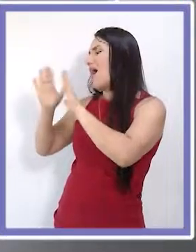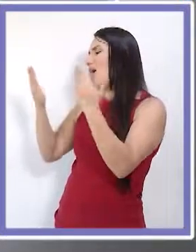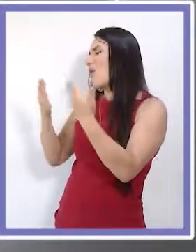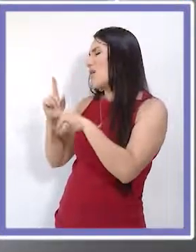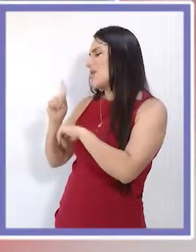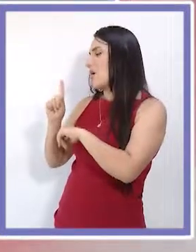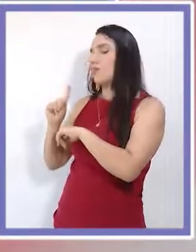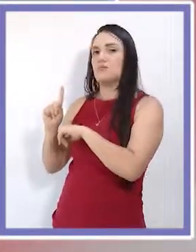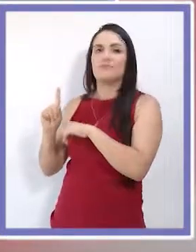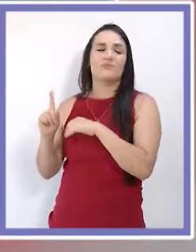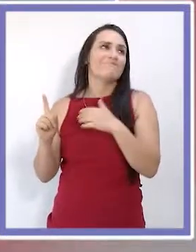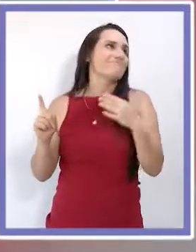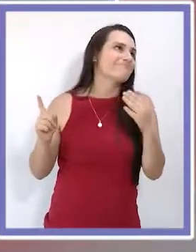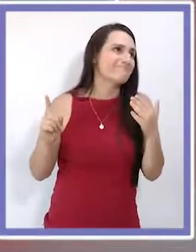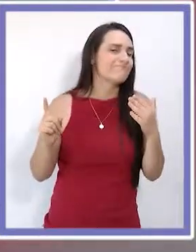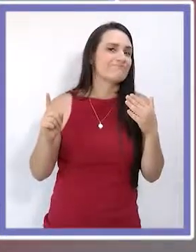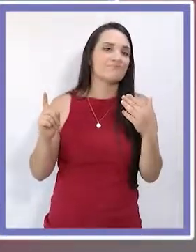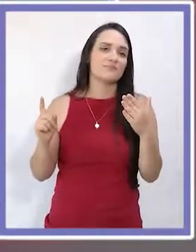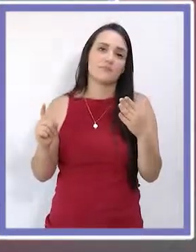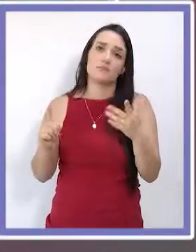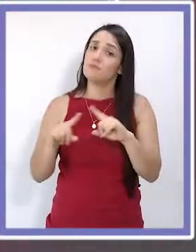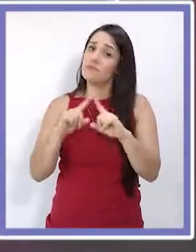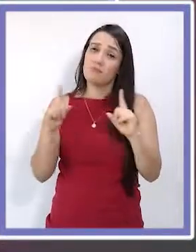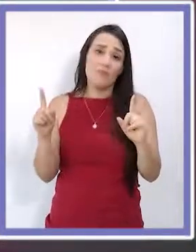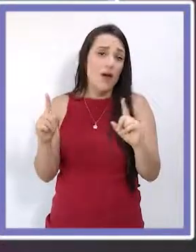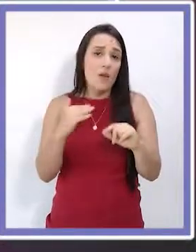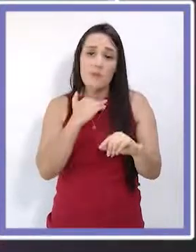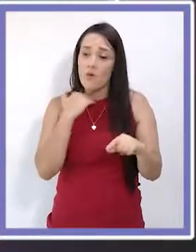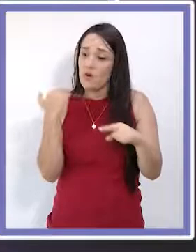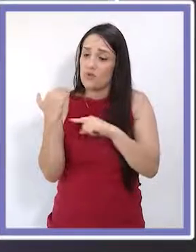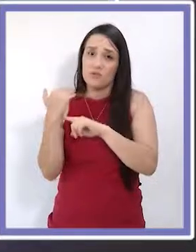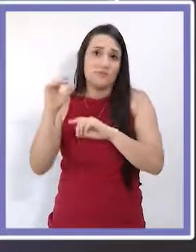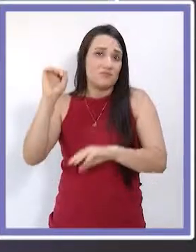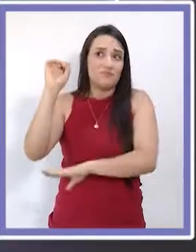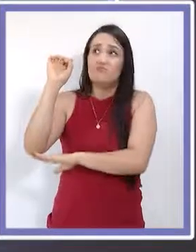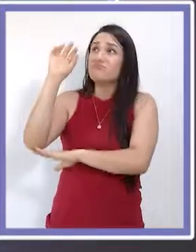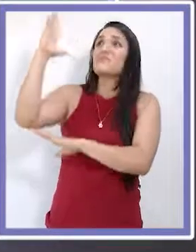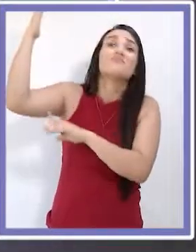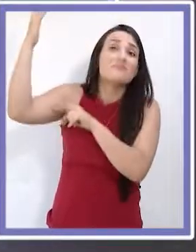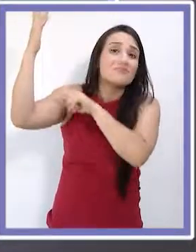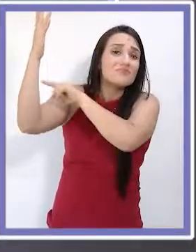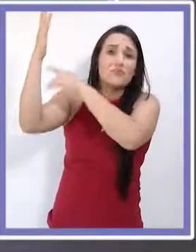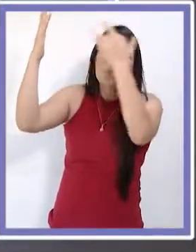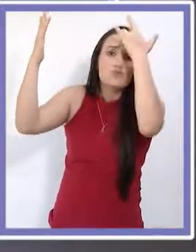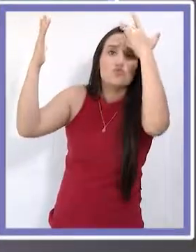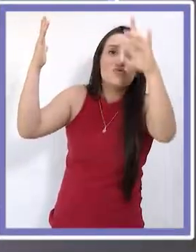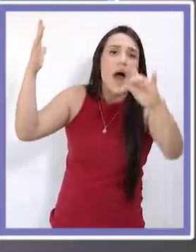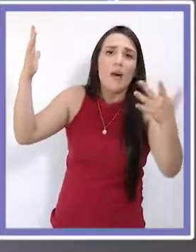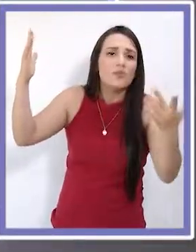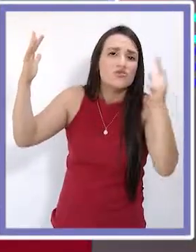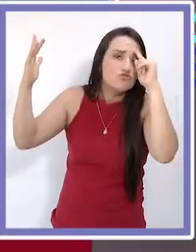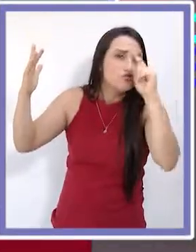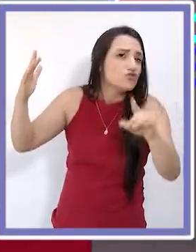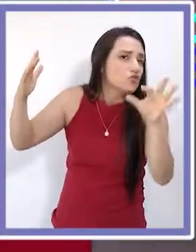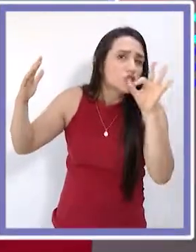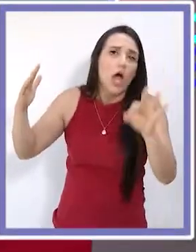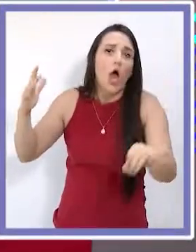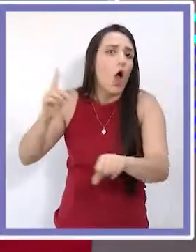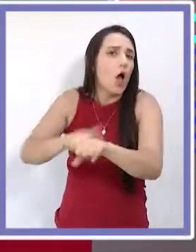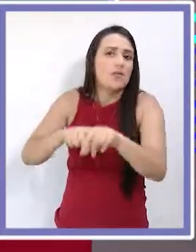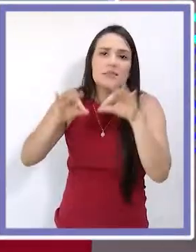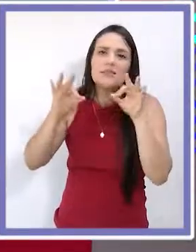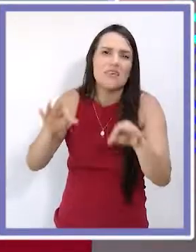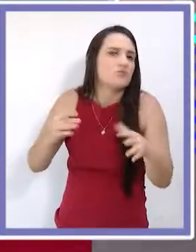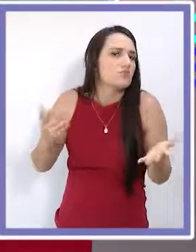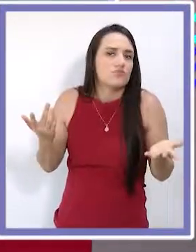pensar na sua morte. E a morte, ela muitas vezes acontece de